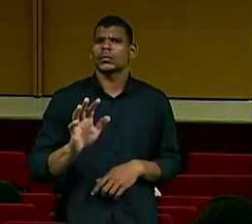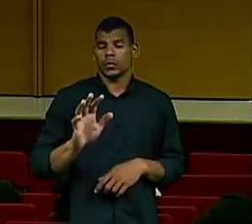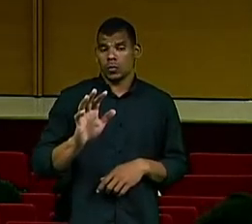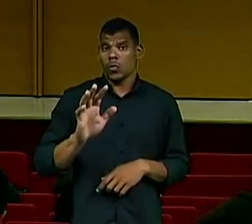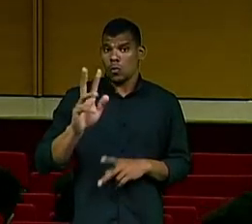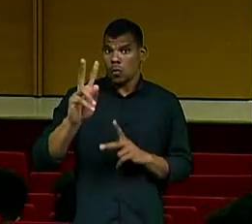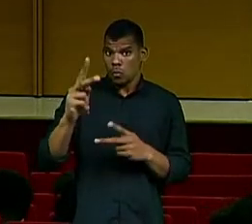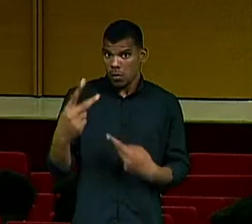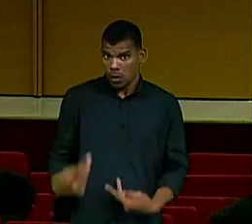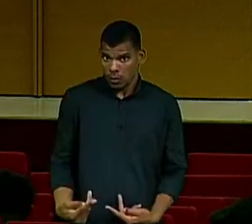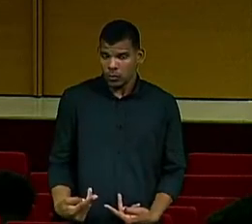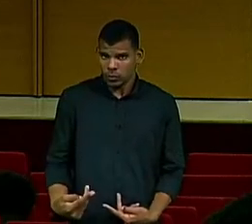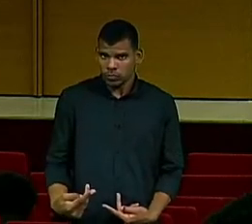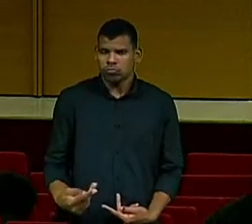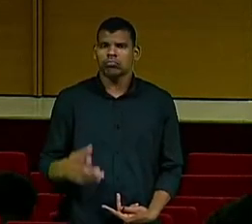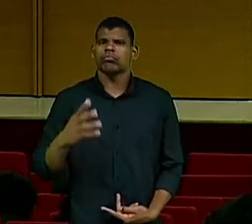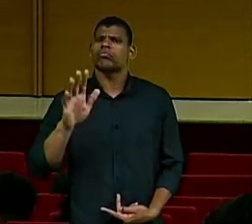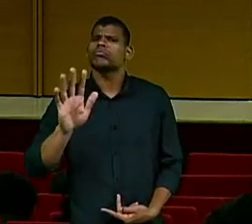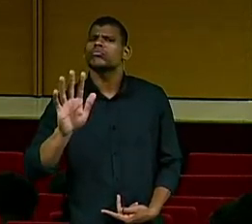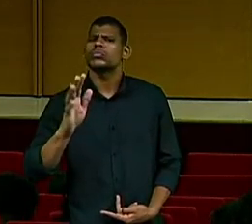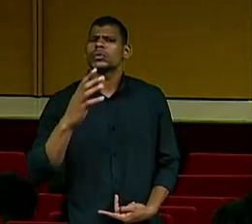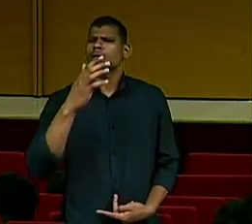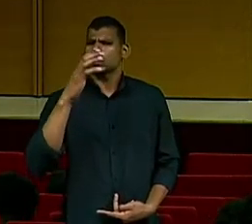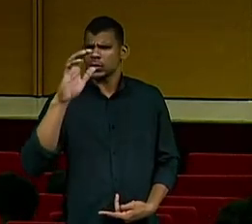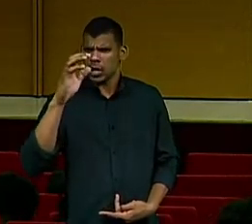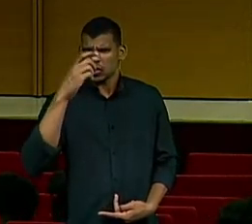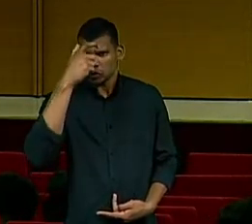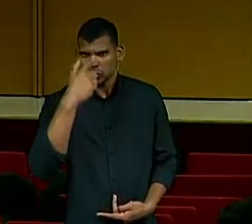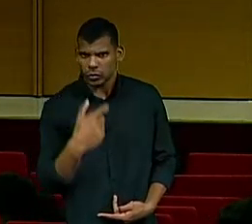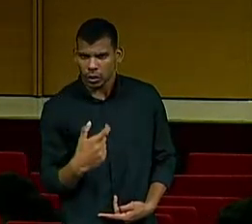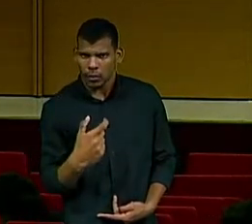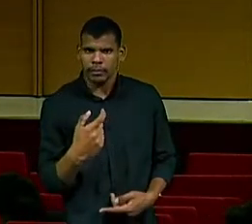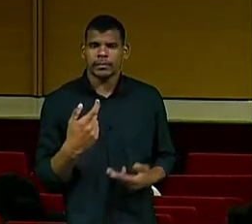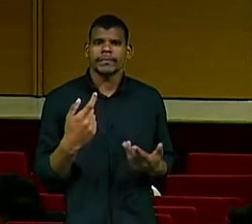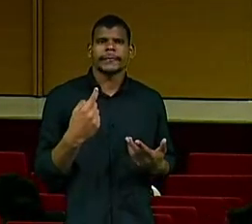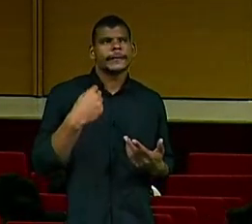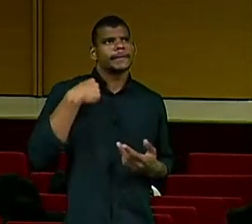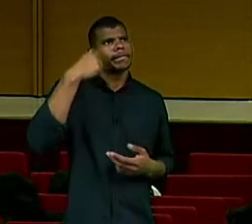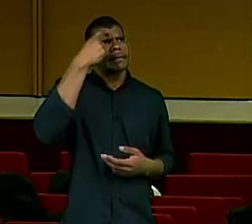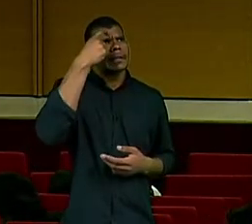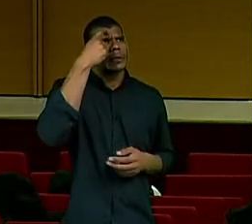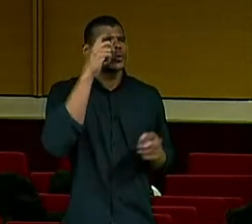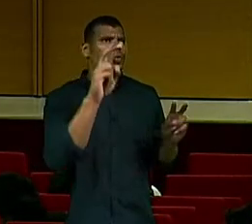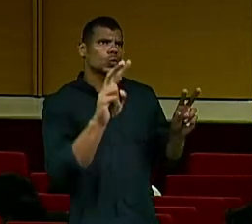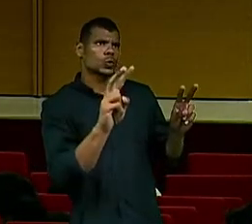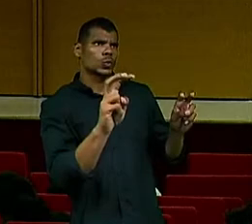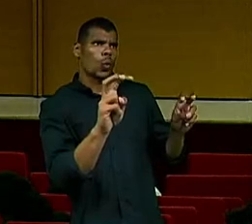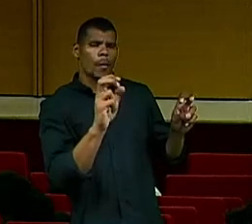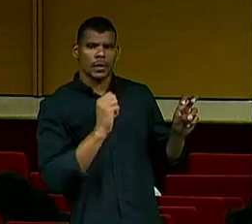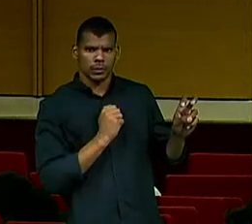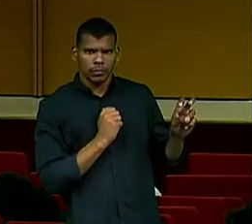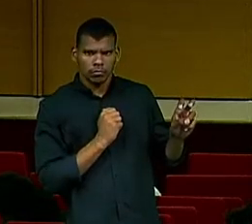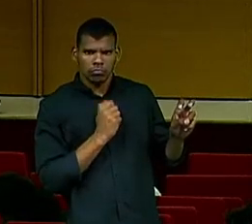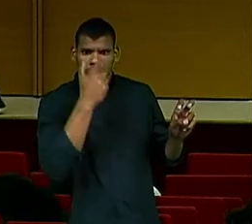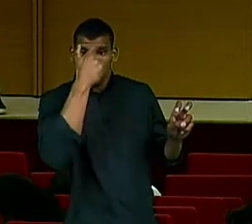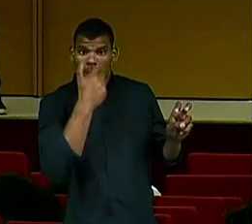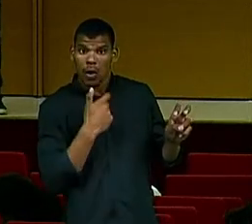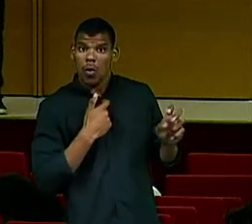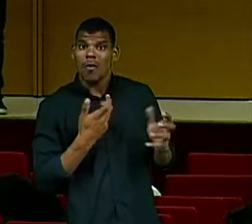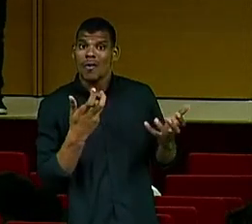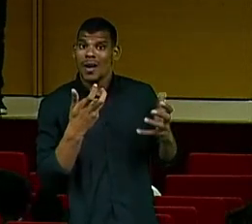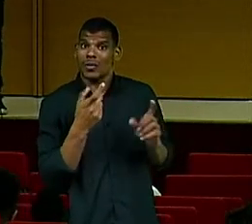X em deduzir algo em descobrir algo teve o